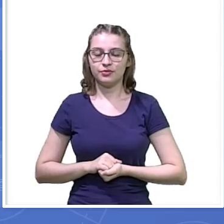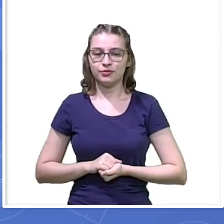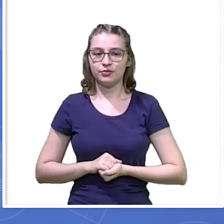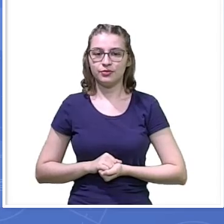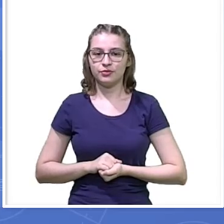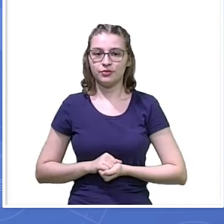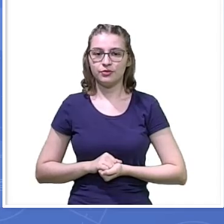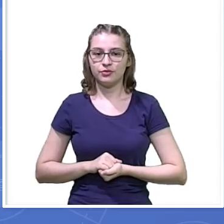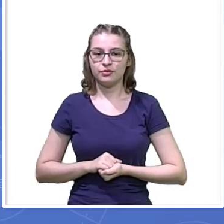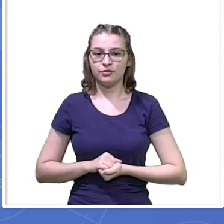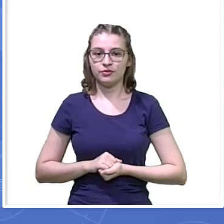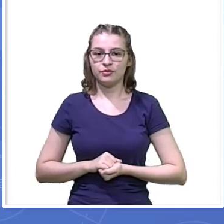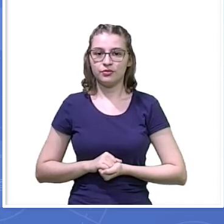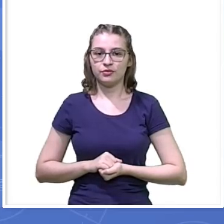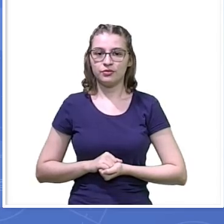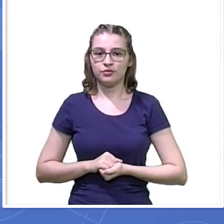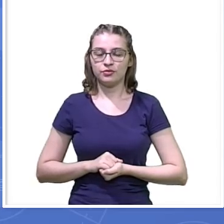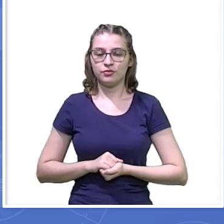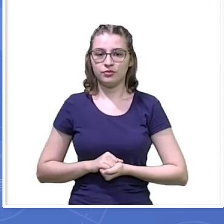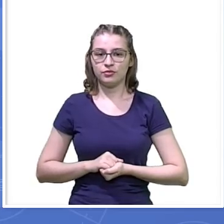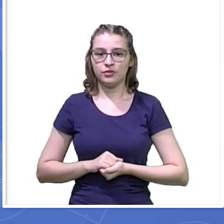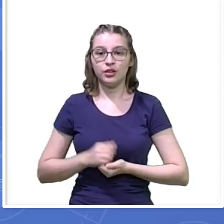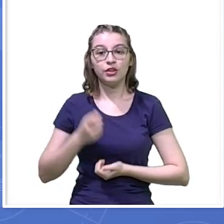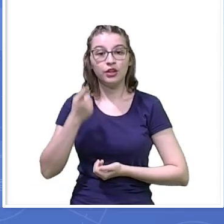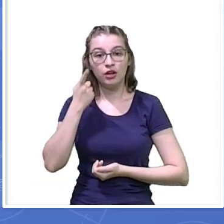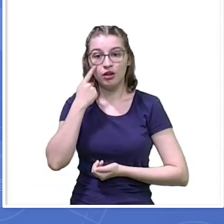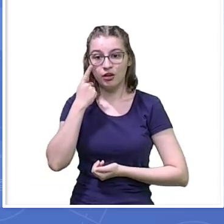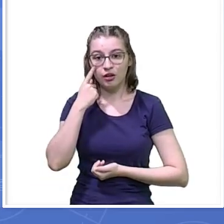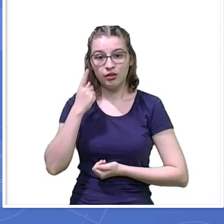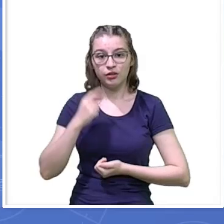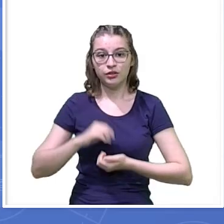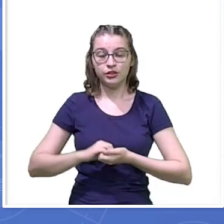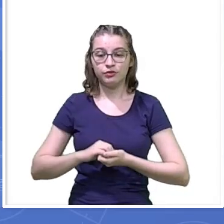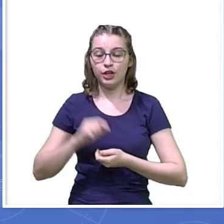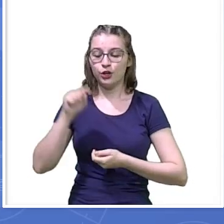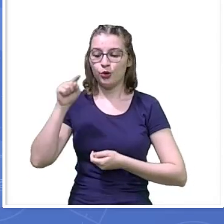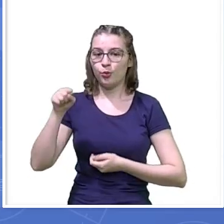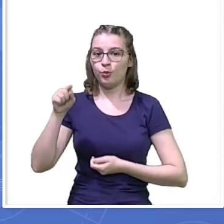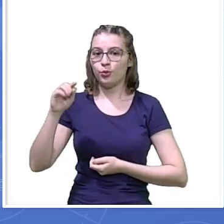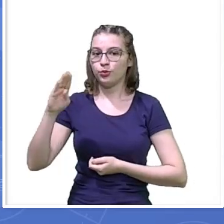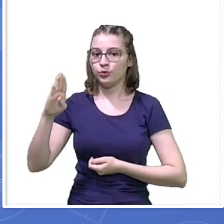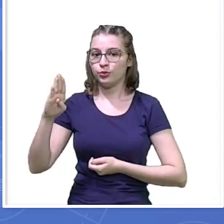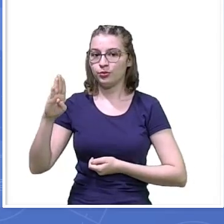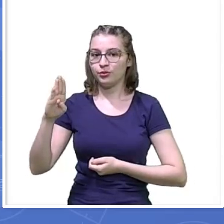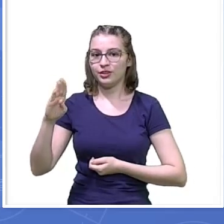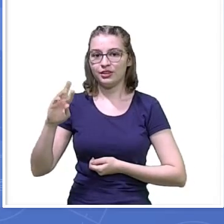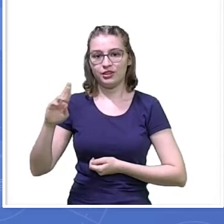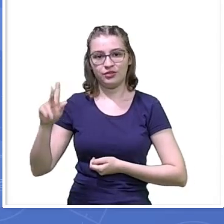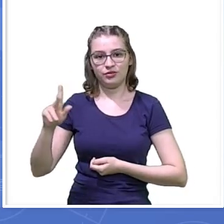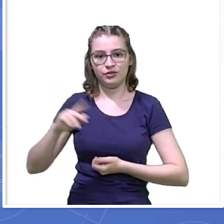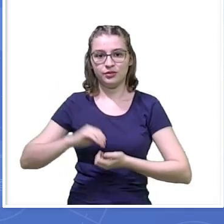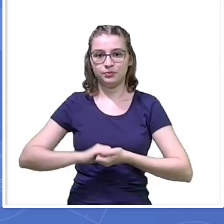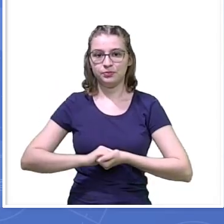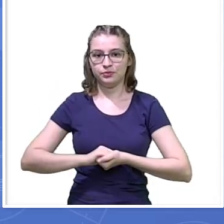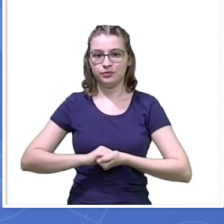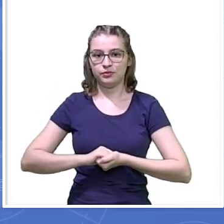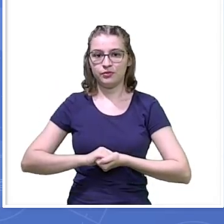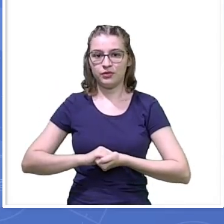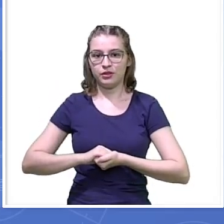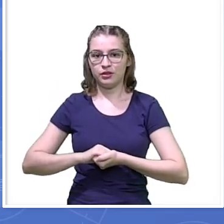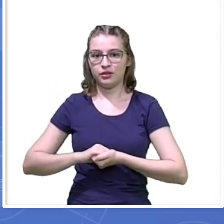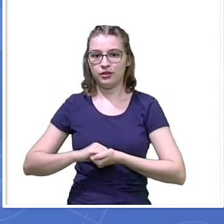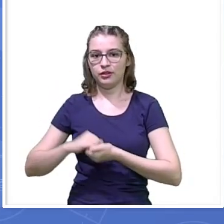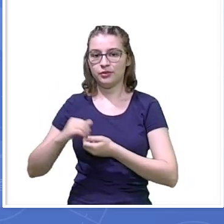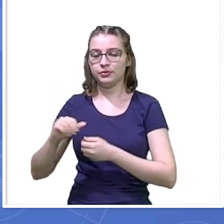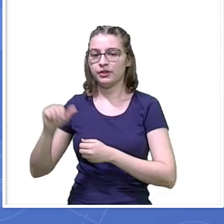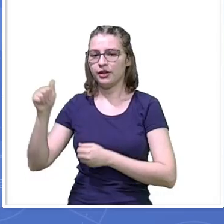aí exatamente essa situação com relação aí ao ponto B. Na letra C está dizendo que o ponto A e